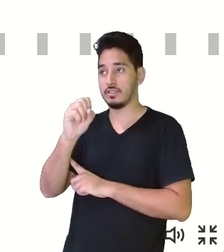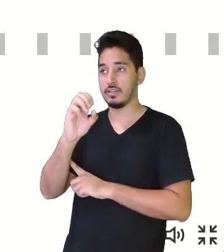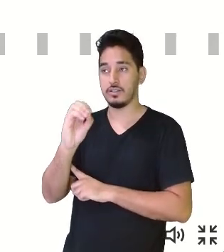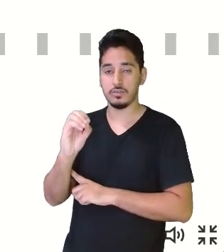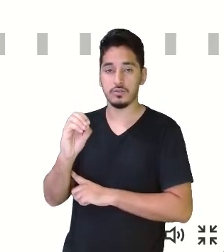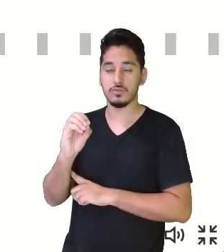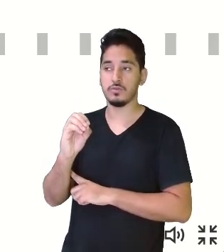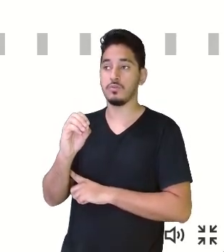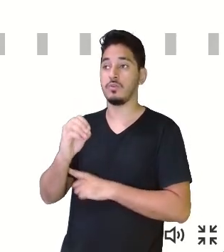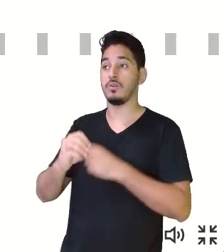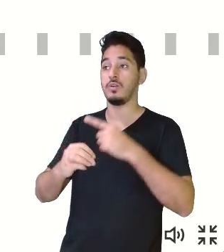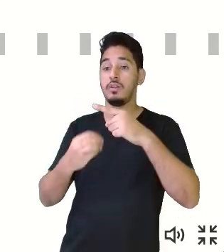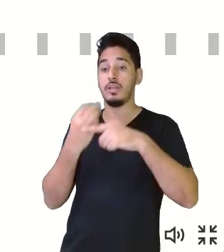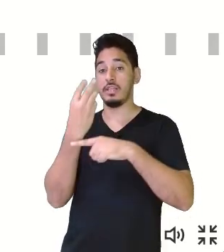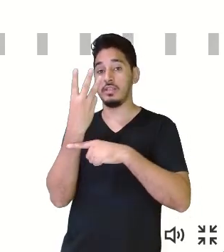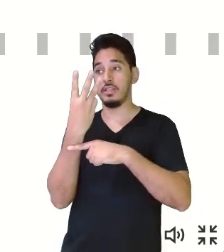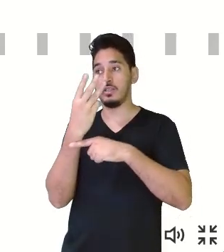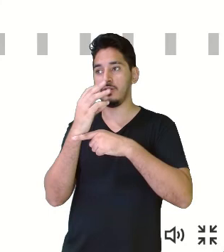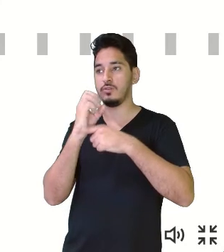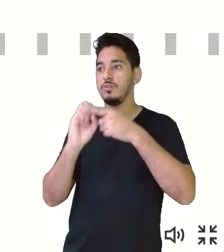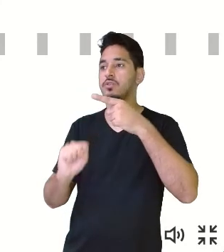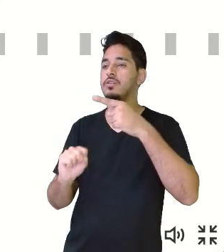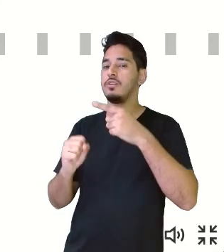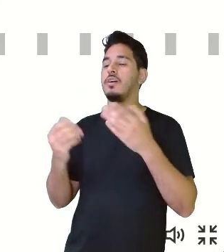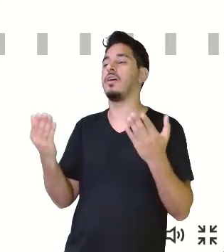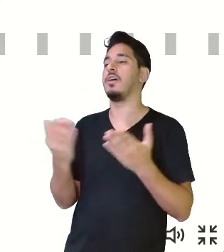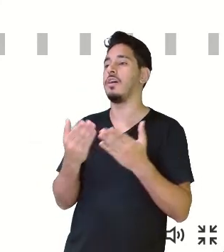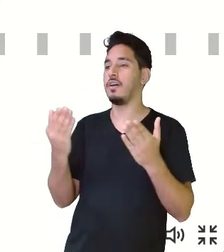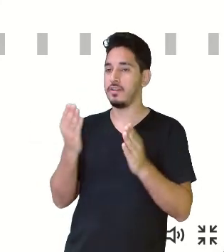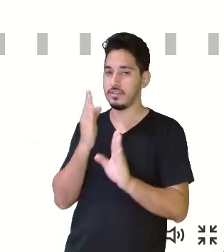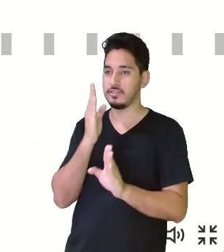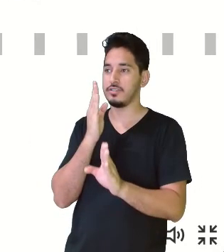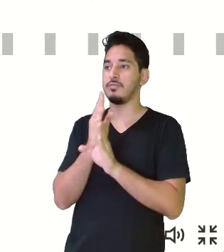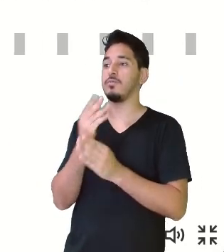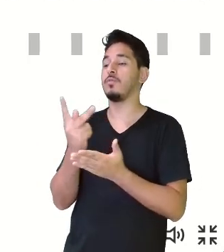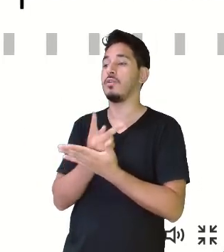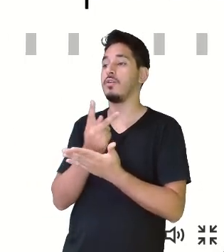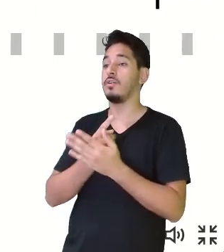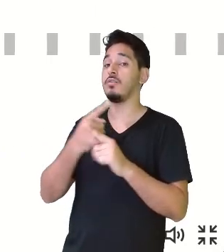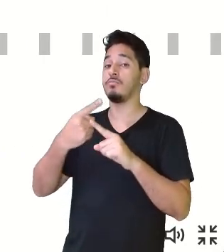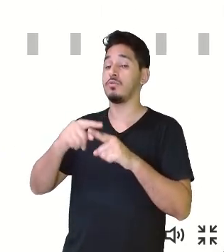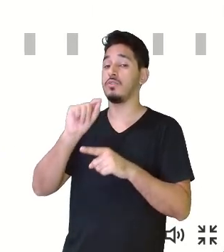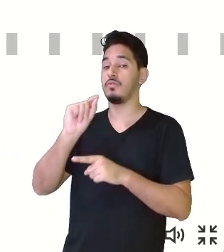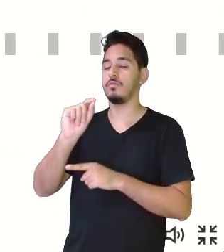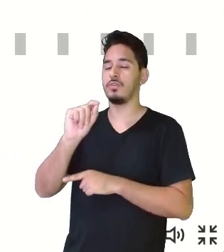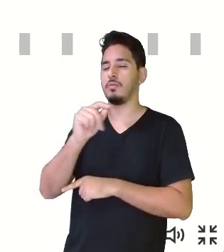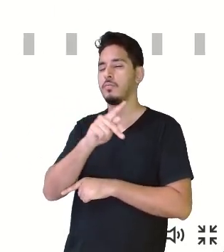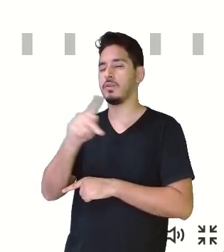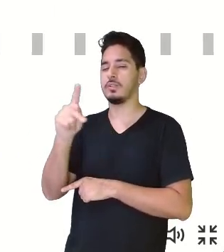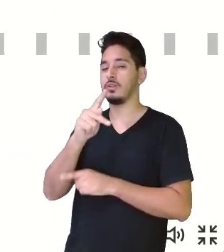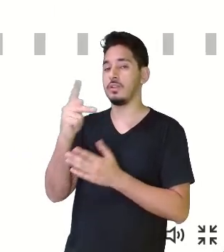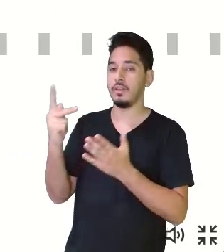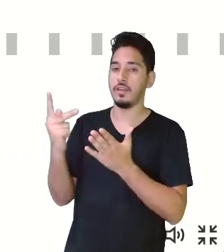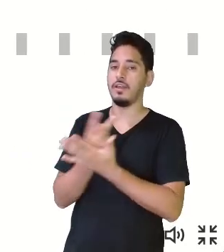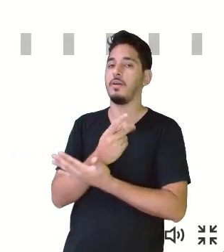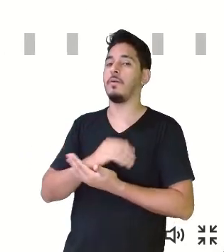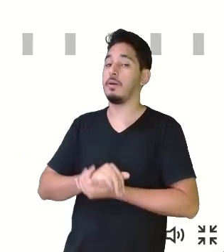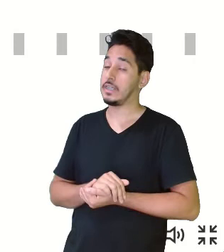ó, 3/8. Agora eu encontrei. Foi a professora que apontou errado,